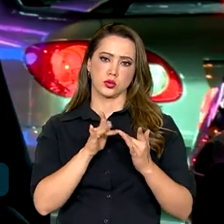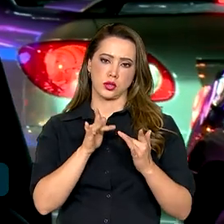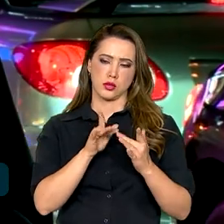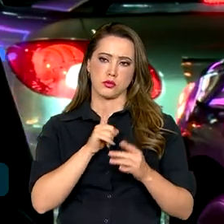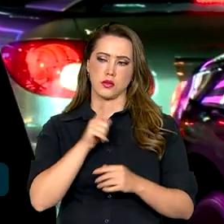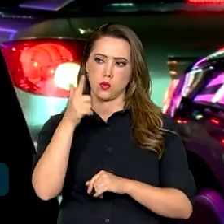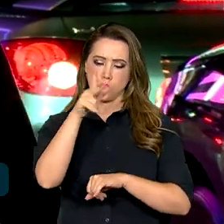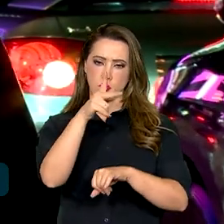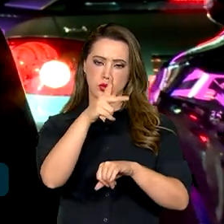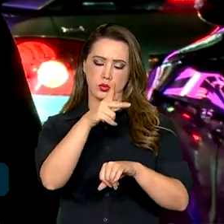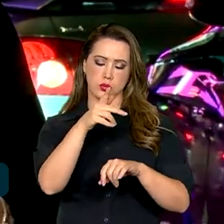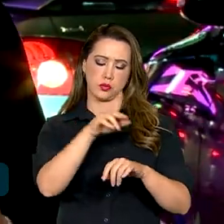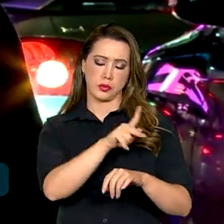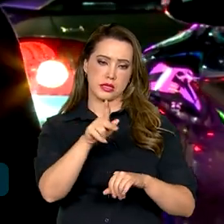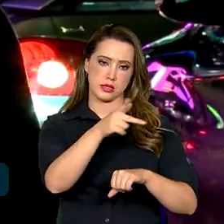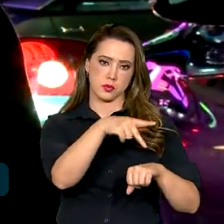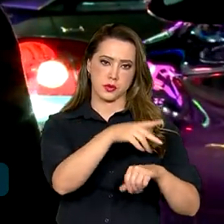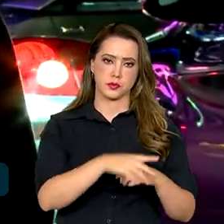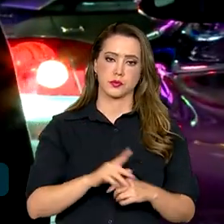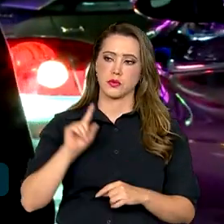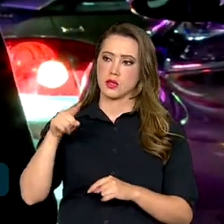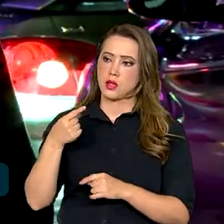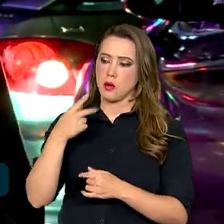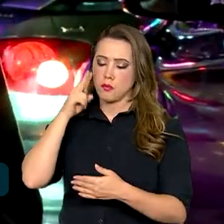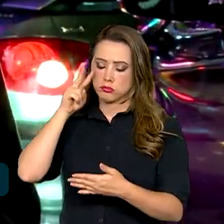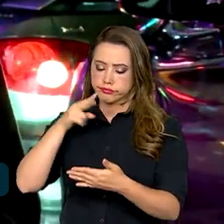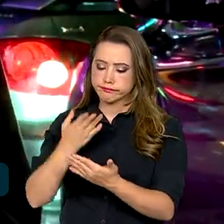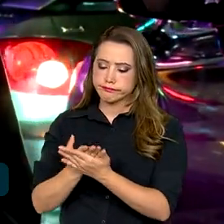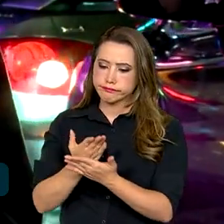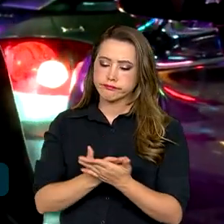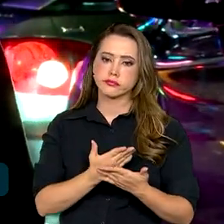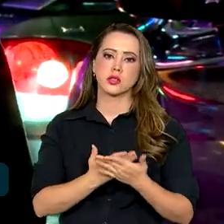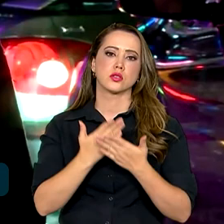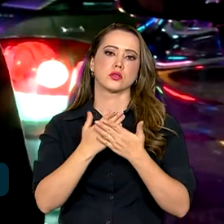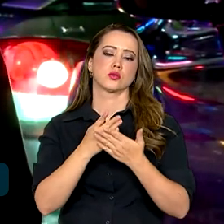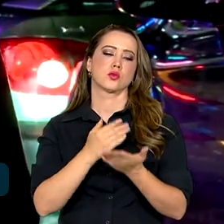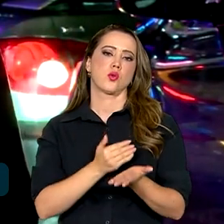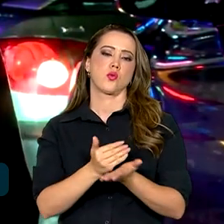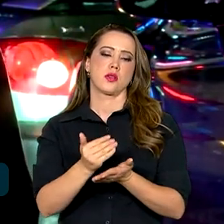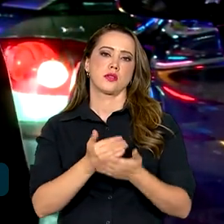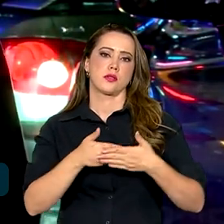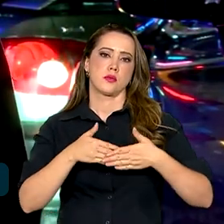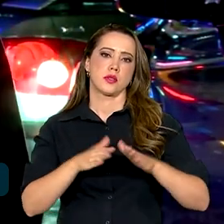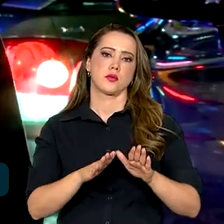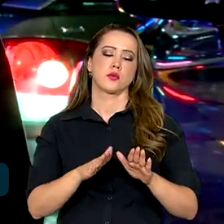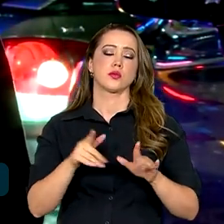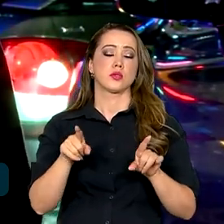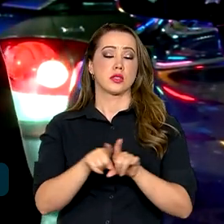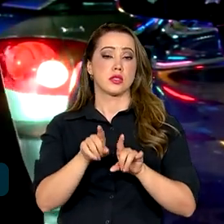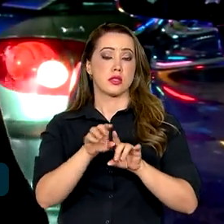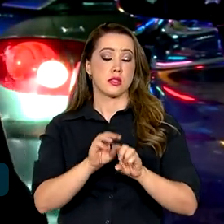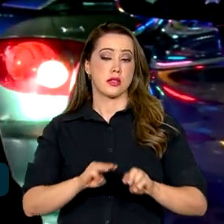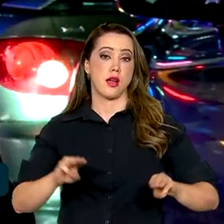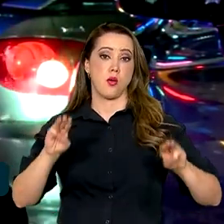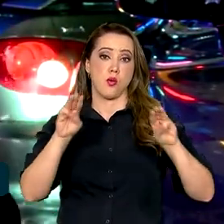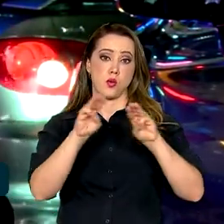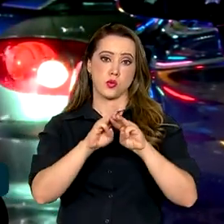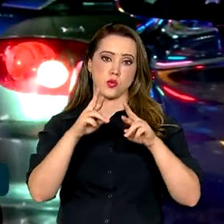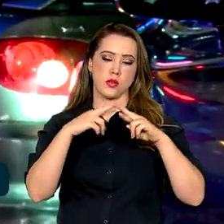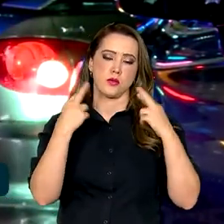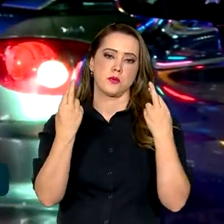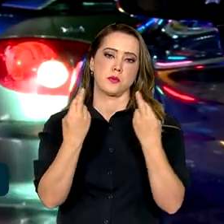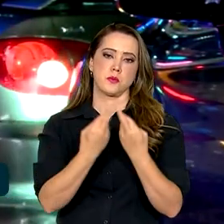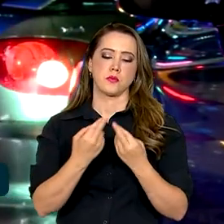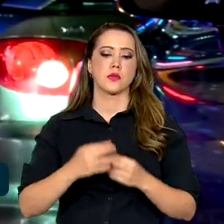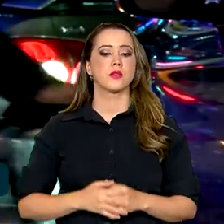a tarde, Lula se debruçou sobre o discurso que fará amanhã na abertura da 78ª Assembleia Geral das Nações